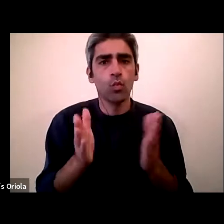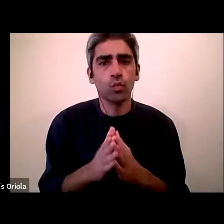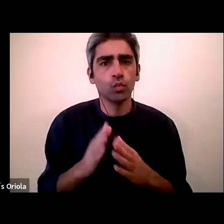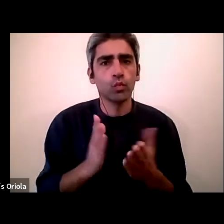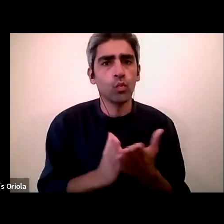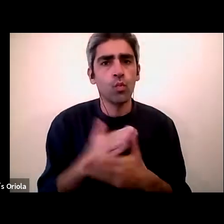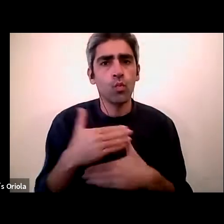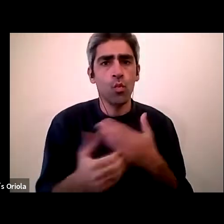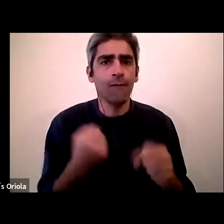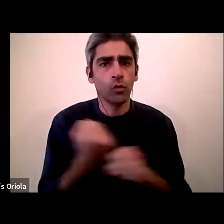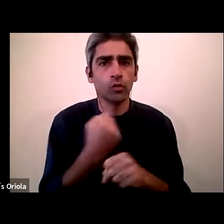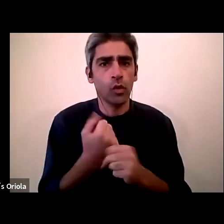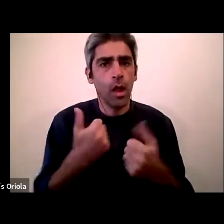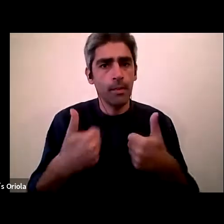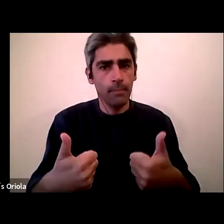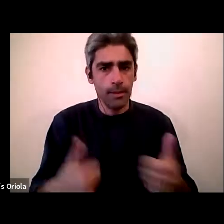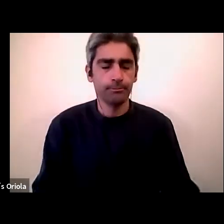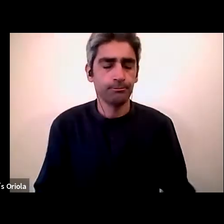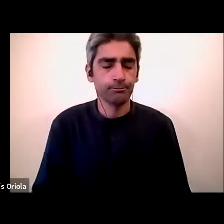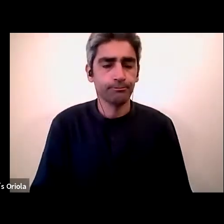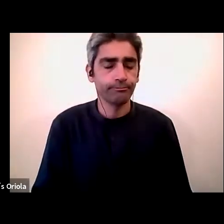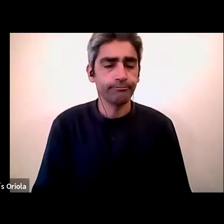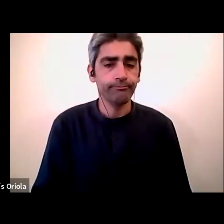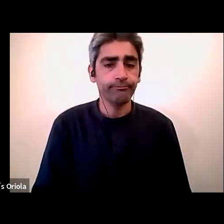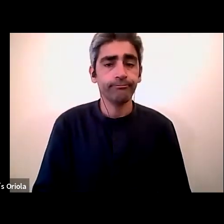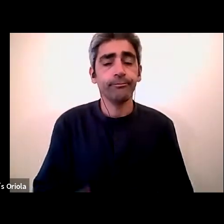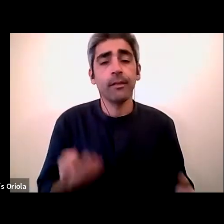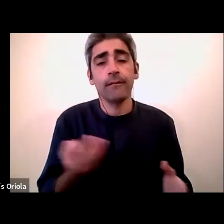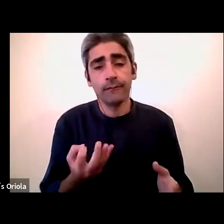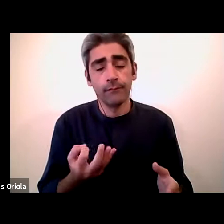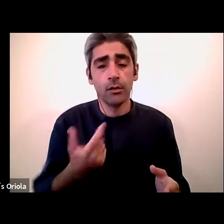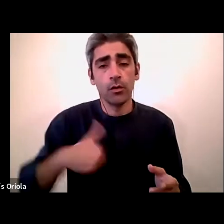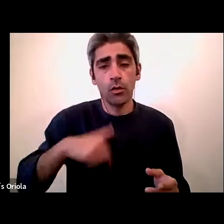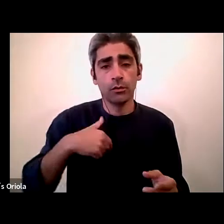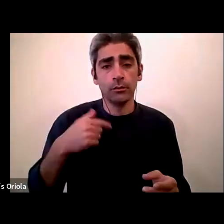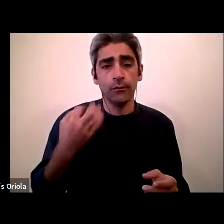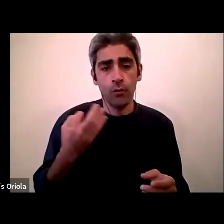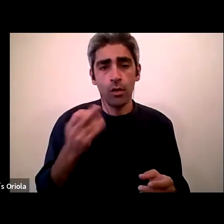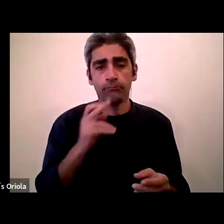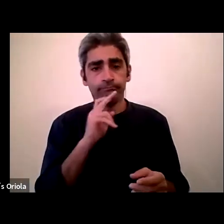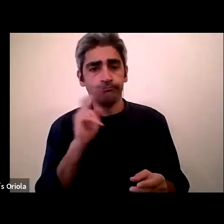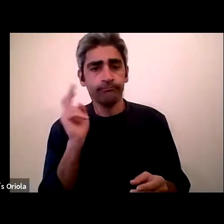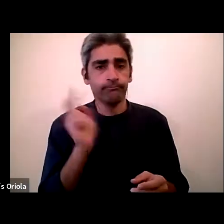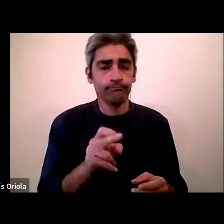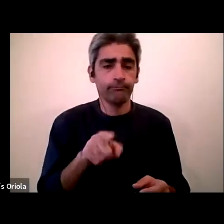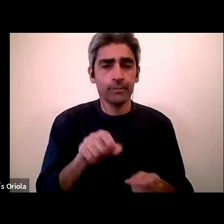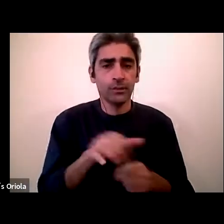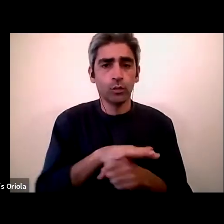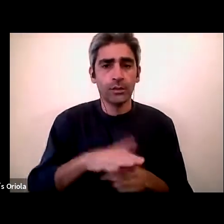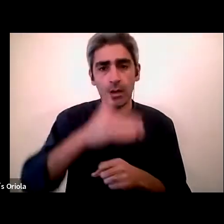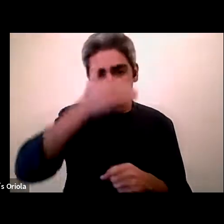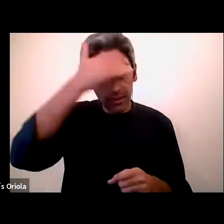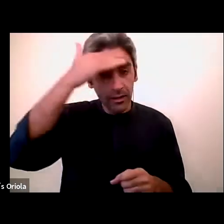funcionar bem. Ora, o facto de nós termos respondido a uma situação